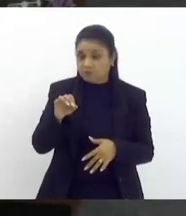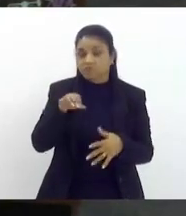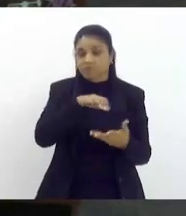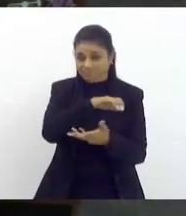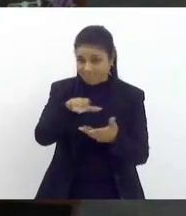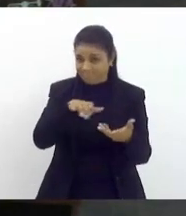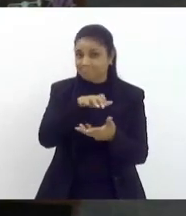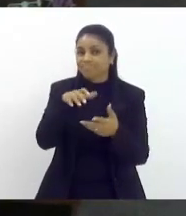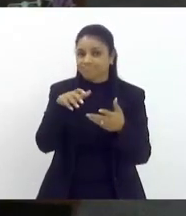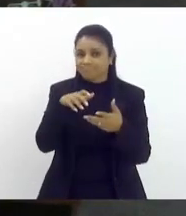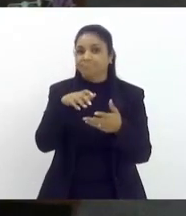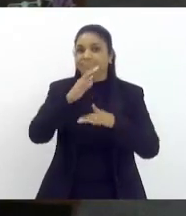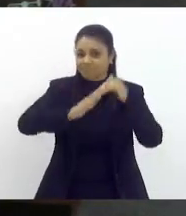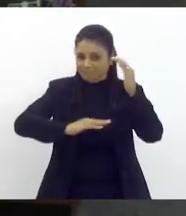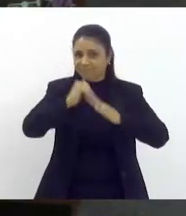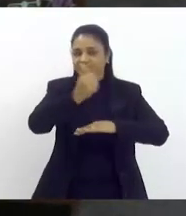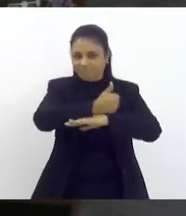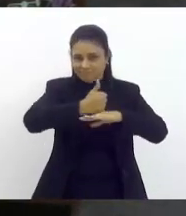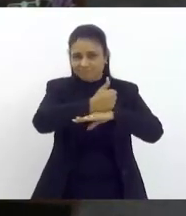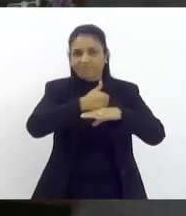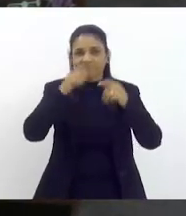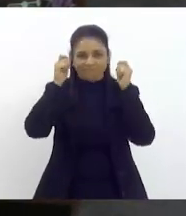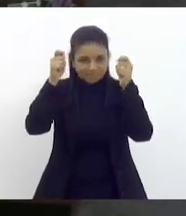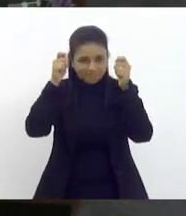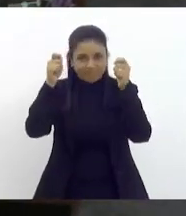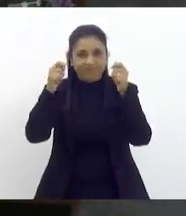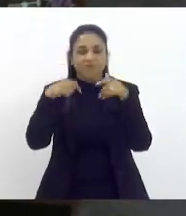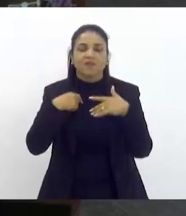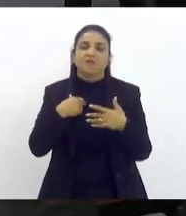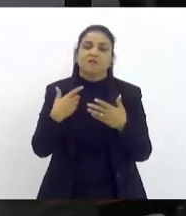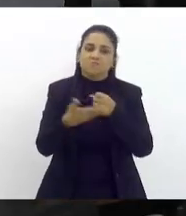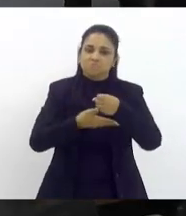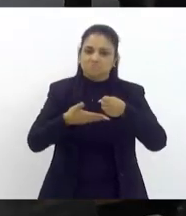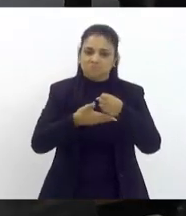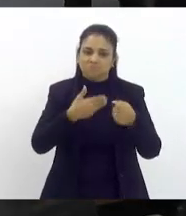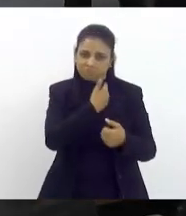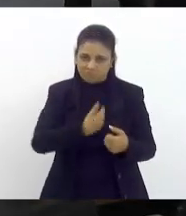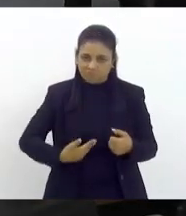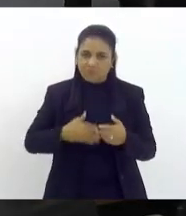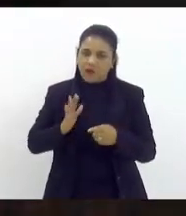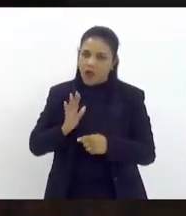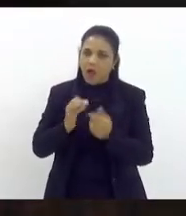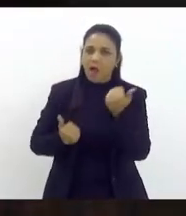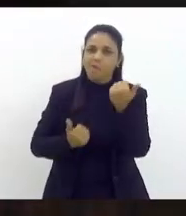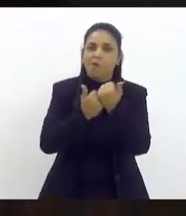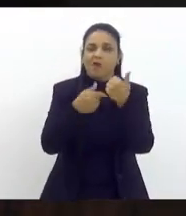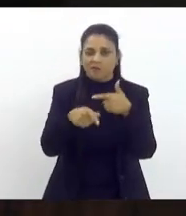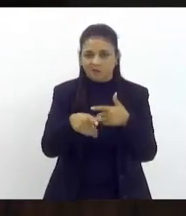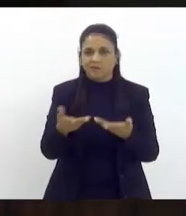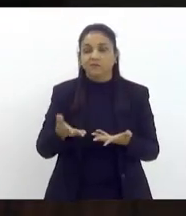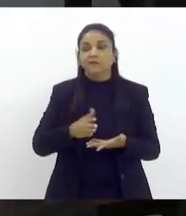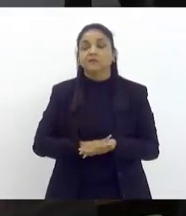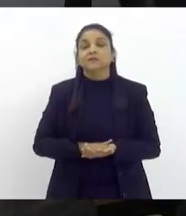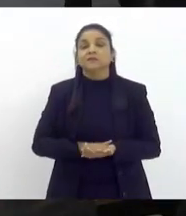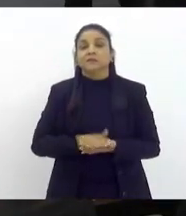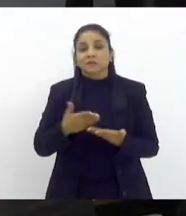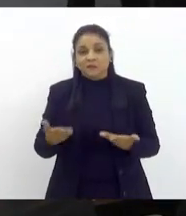vai ter que sentar para conversar Espero que a base do governo colabore com isso muito obrigado deputada Carla Machado por favor